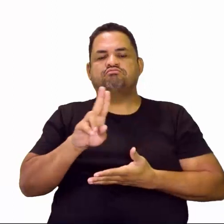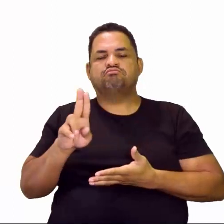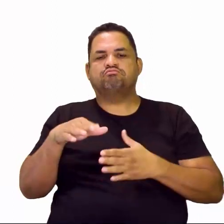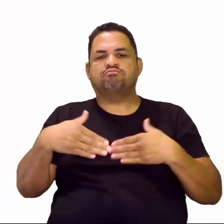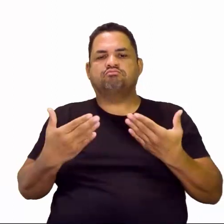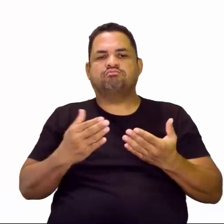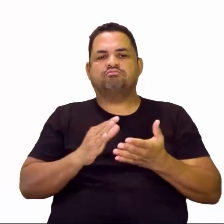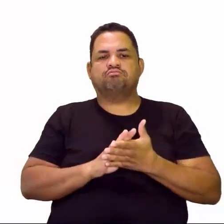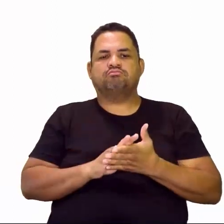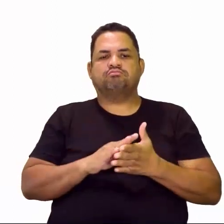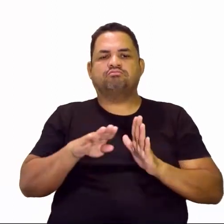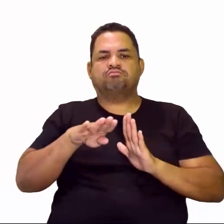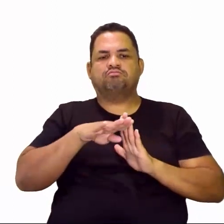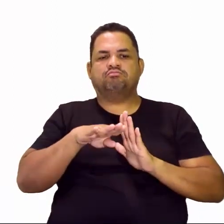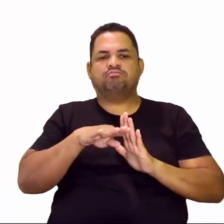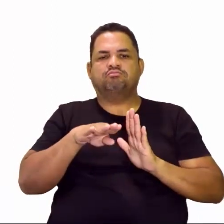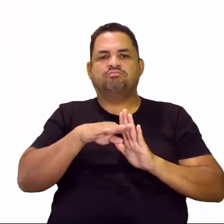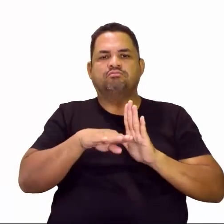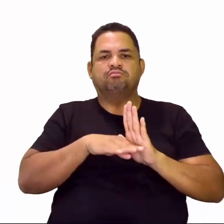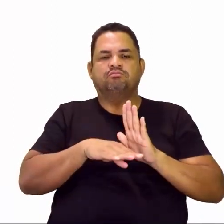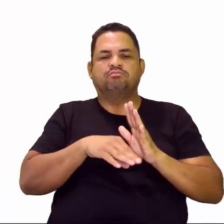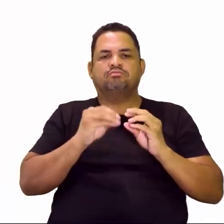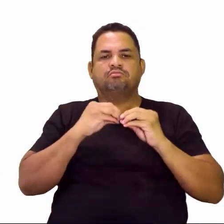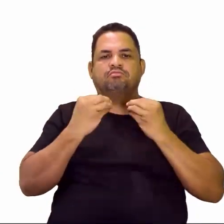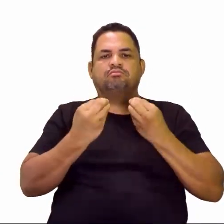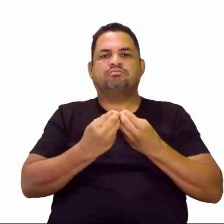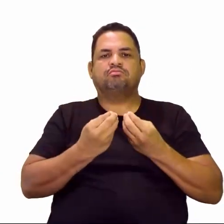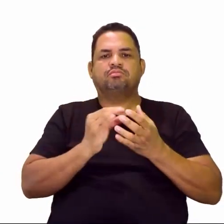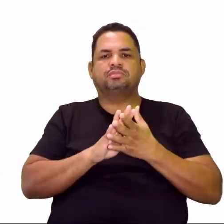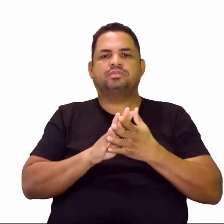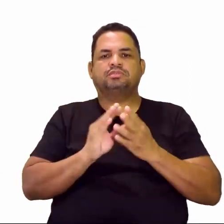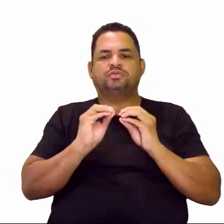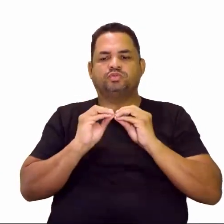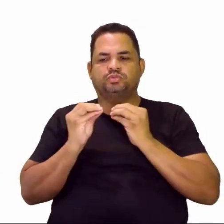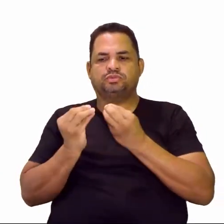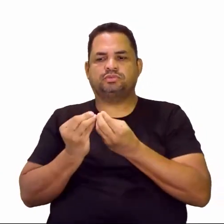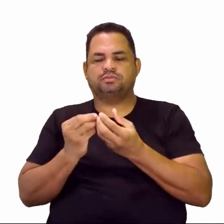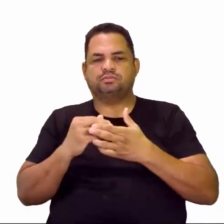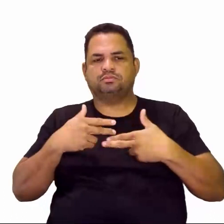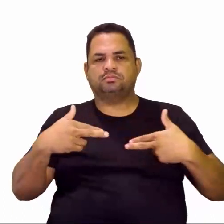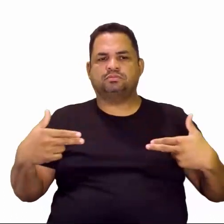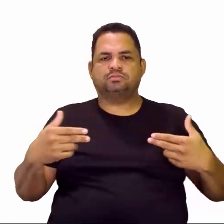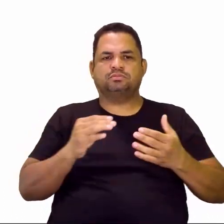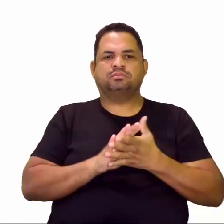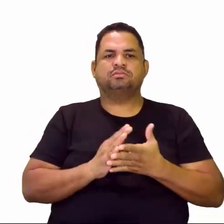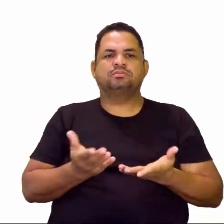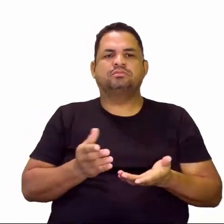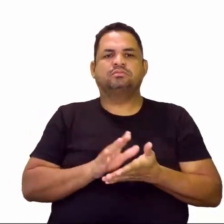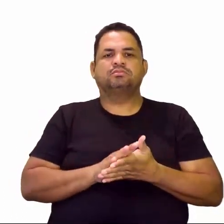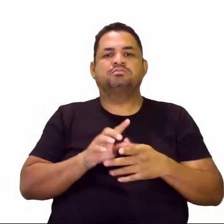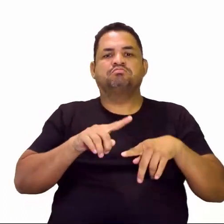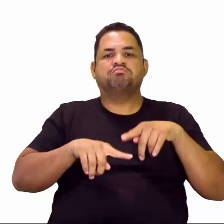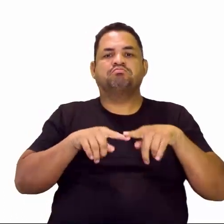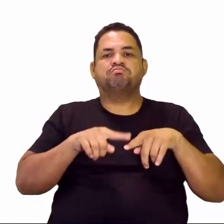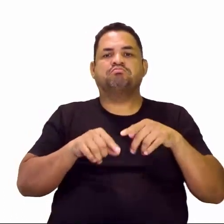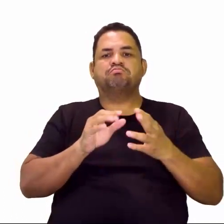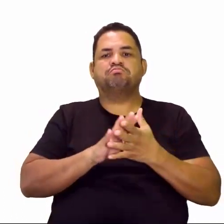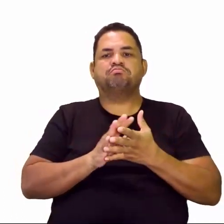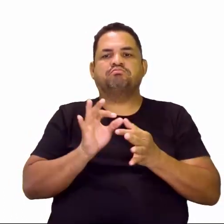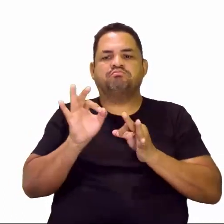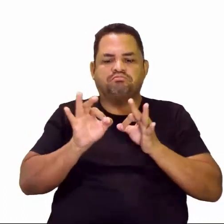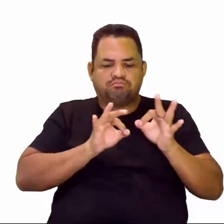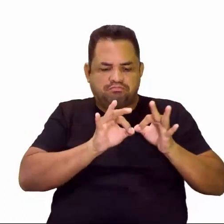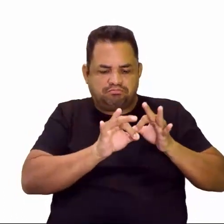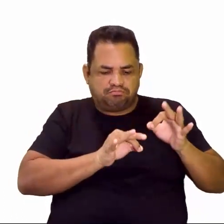denominamos também classificação das misturas. Com relação às substâncias, sabemos que as substâncias são aqueles